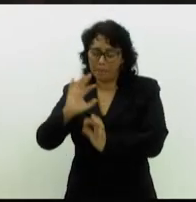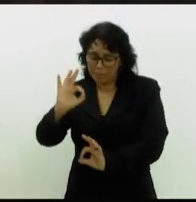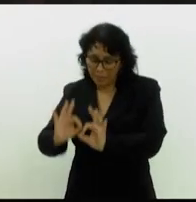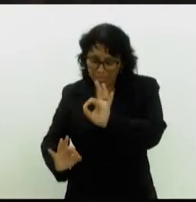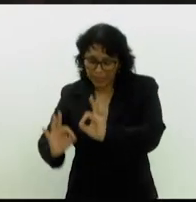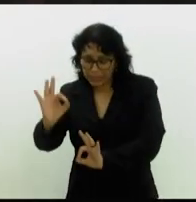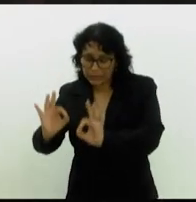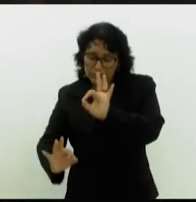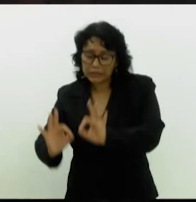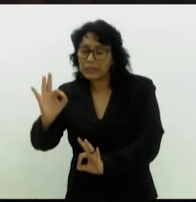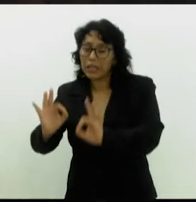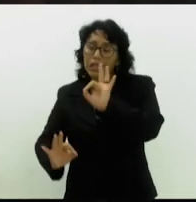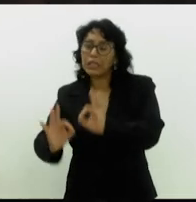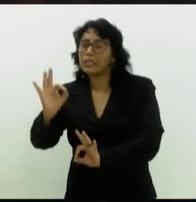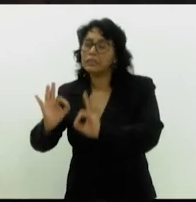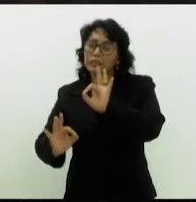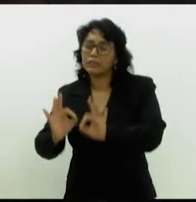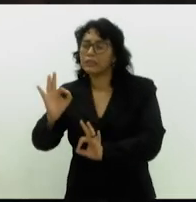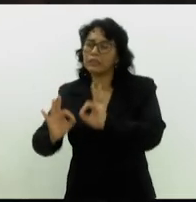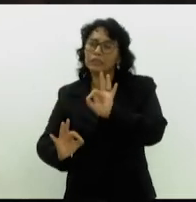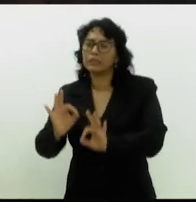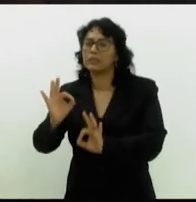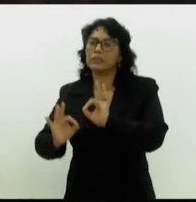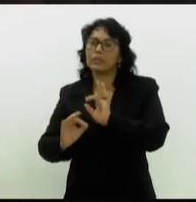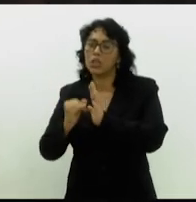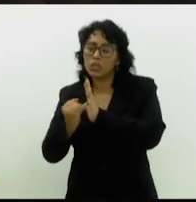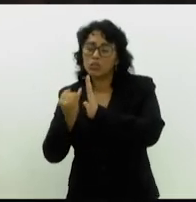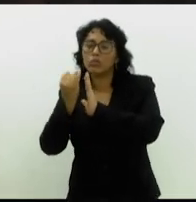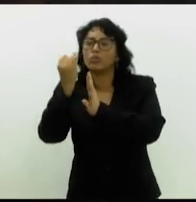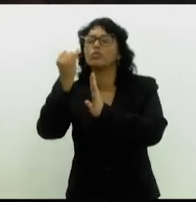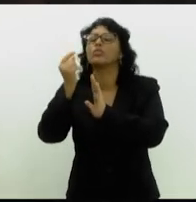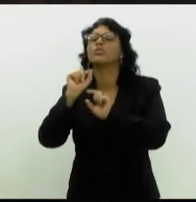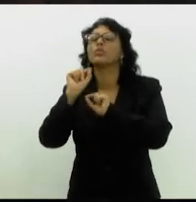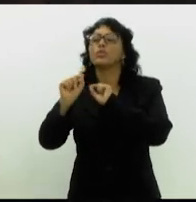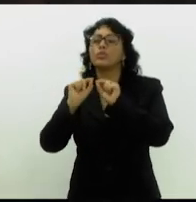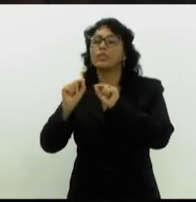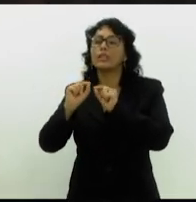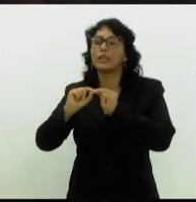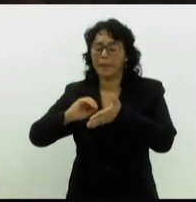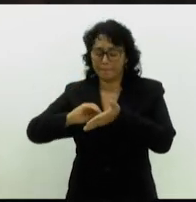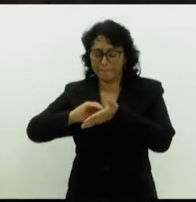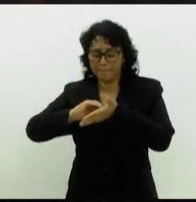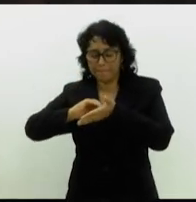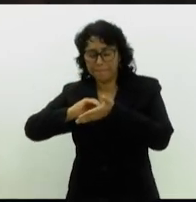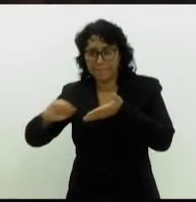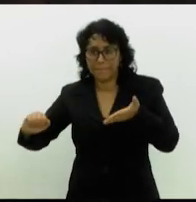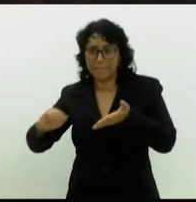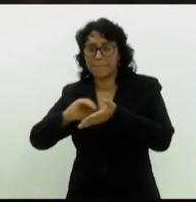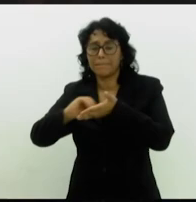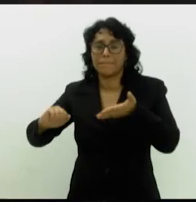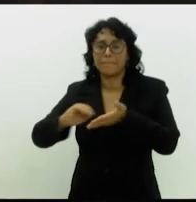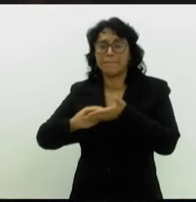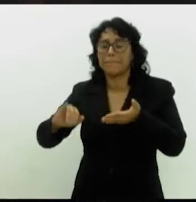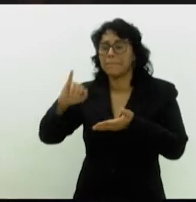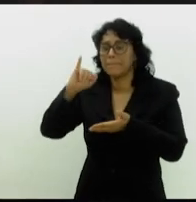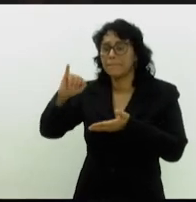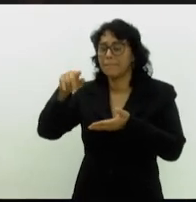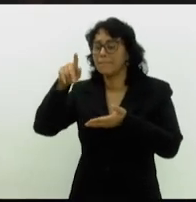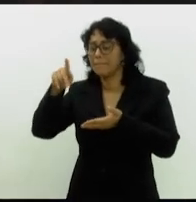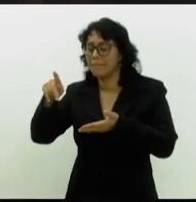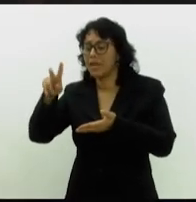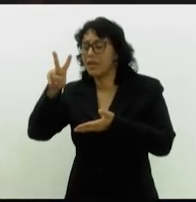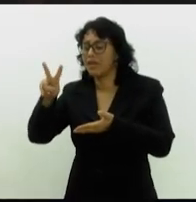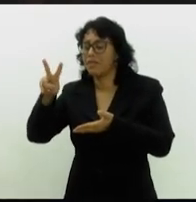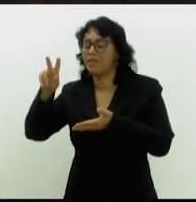IPVA embarcações de lazer e de aviões de executivo isso